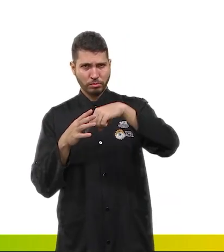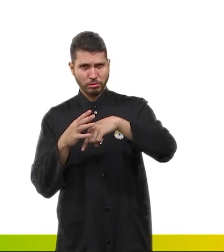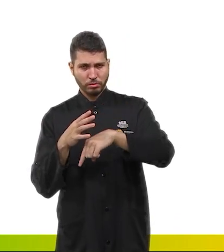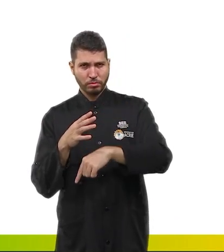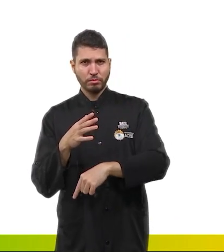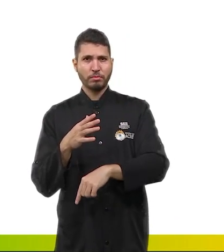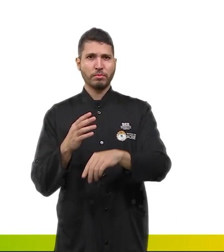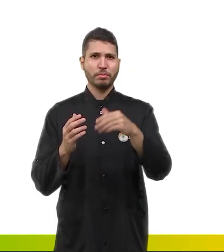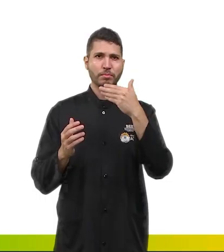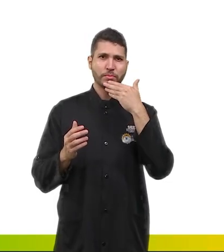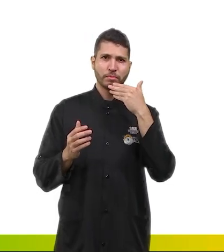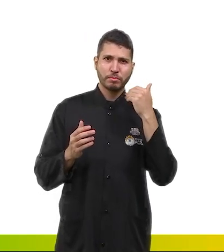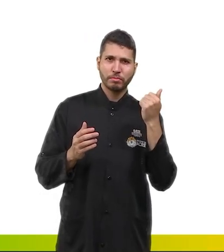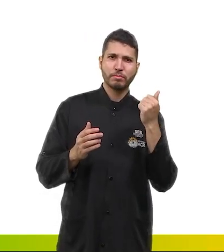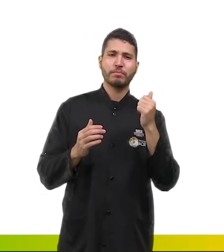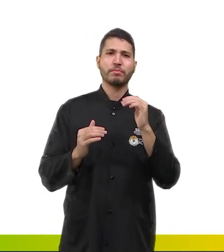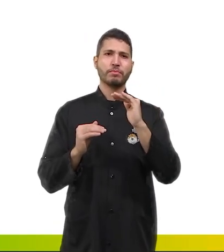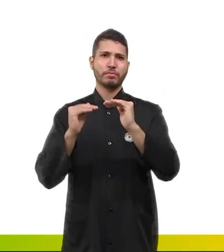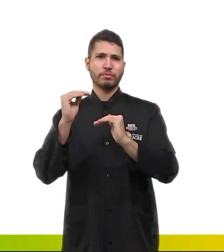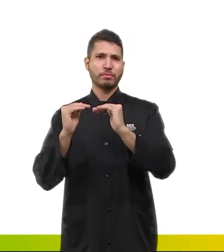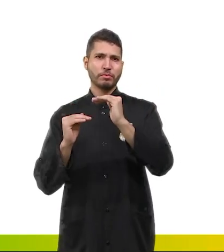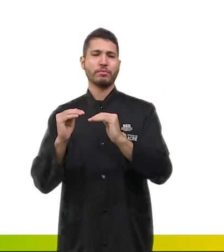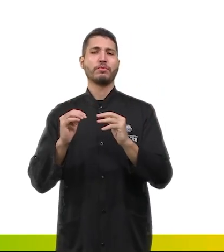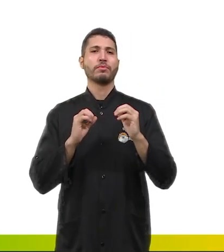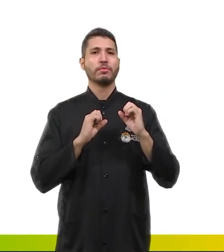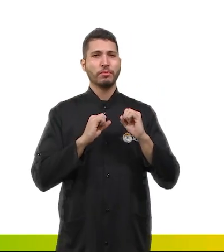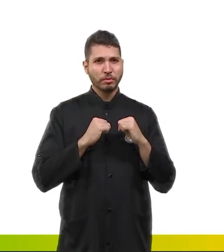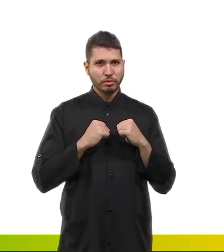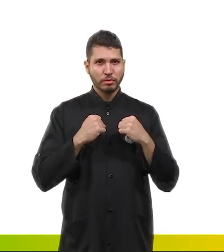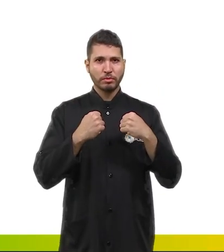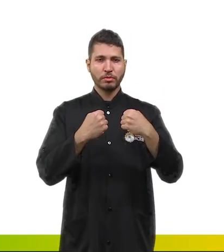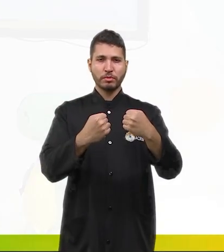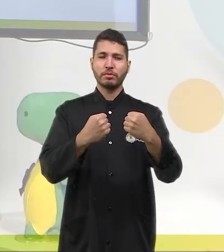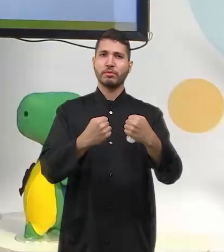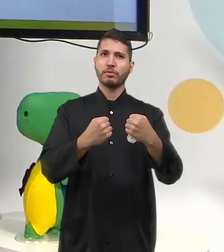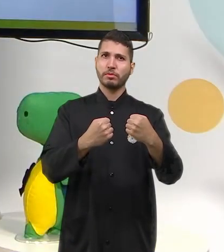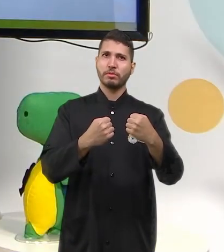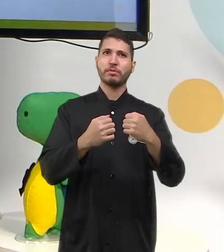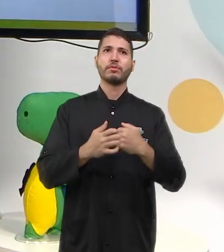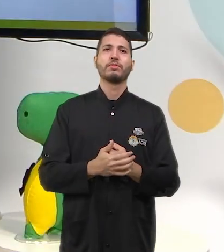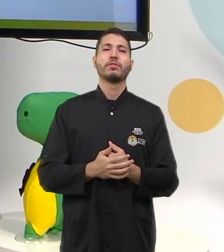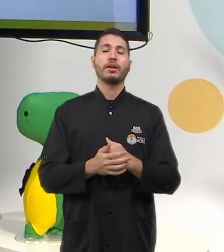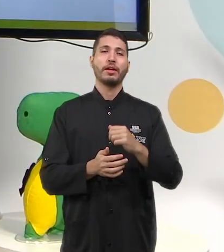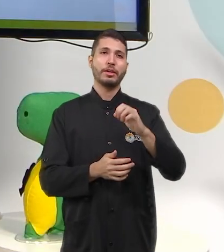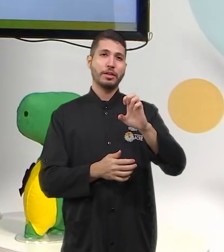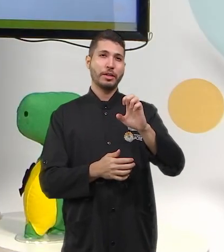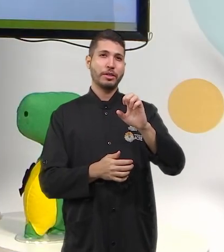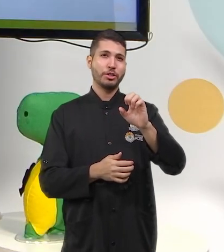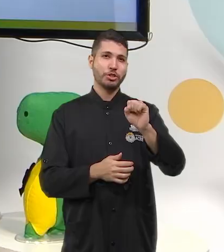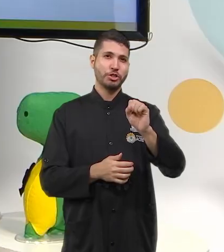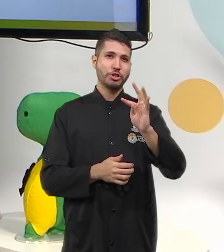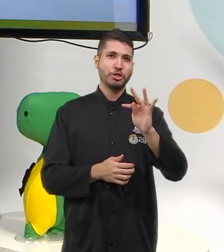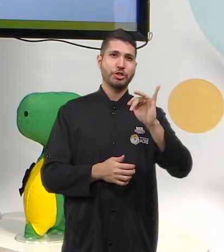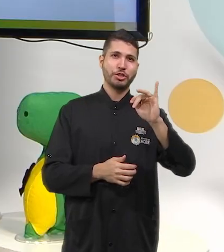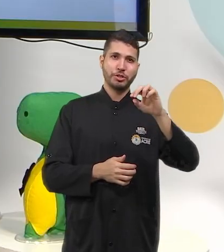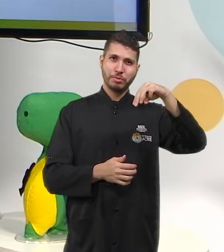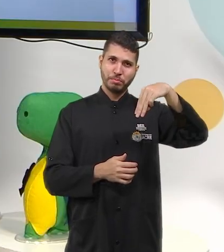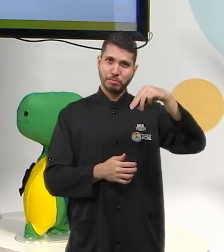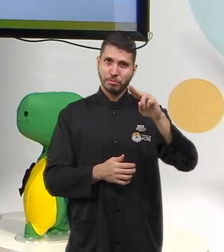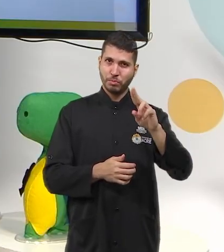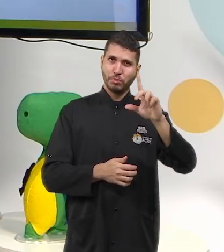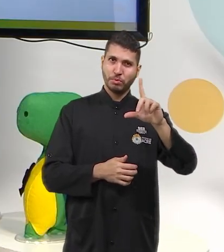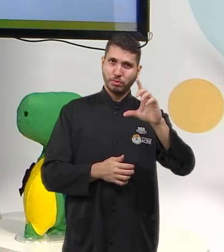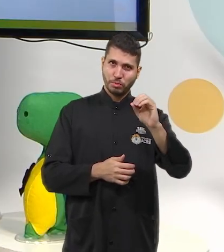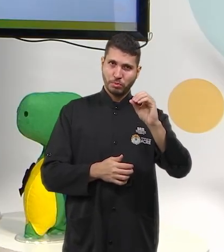estável e a resistência de resistir ao estímulo e à ação que está sendo realizada. Então, a capacidade física vai ser